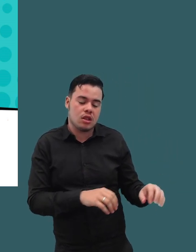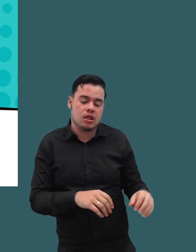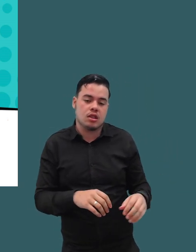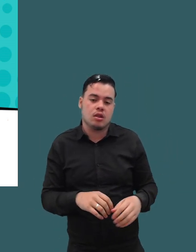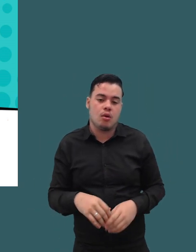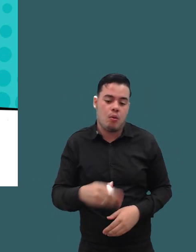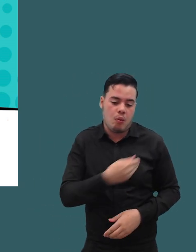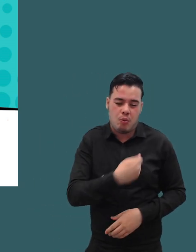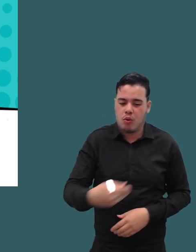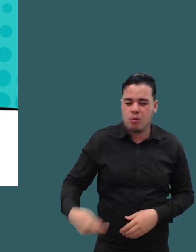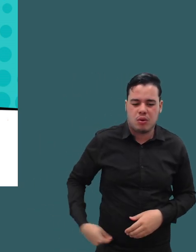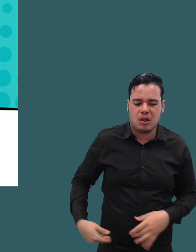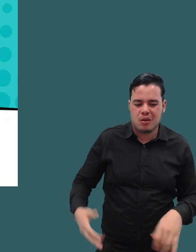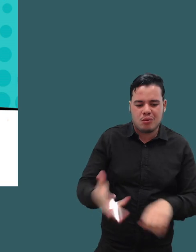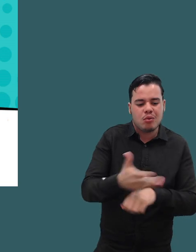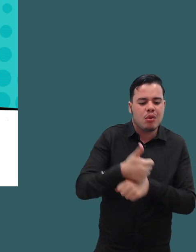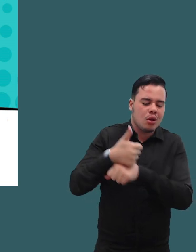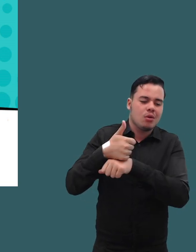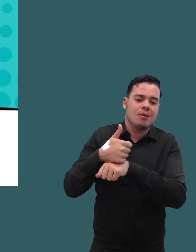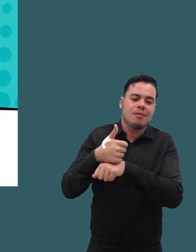de qualidade.